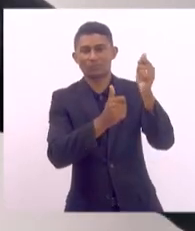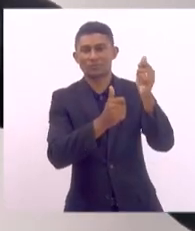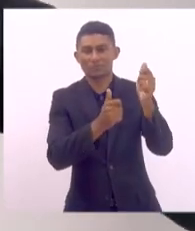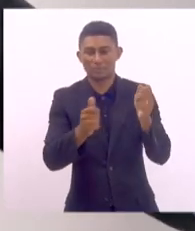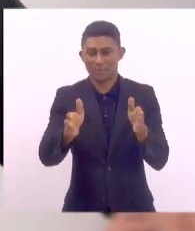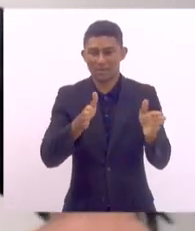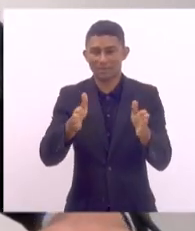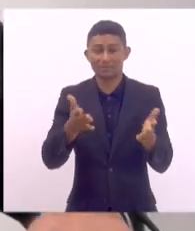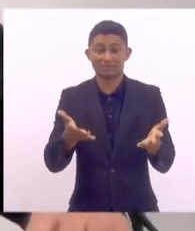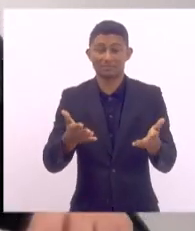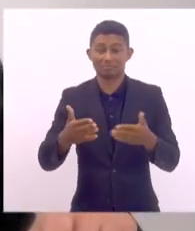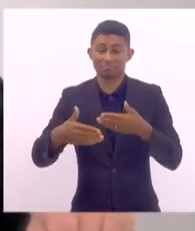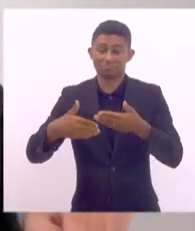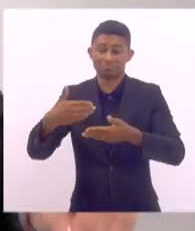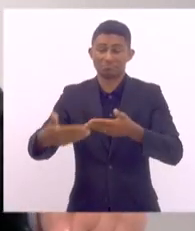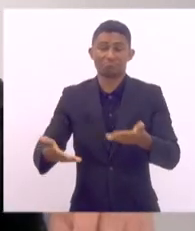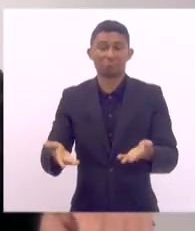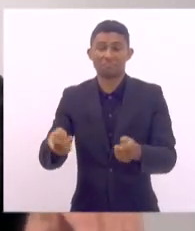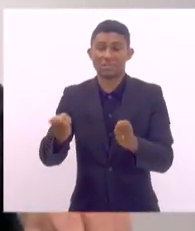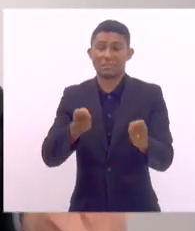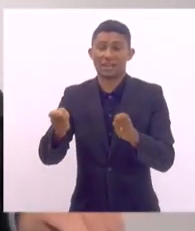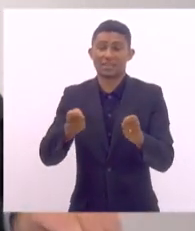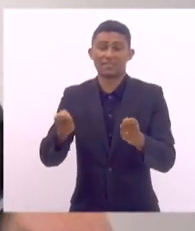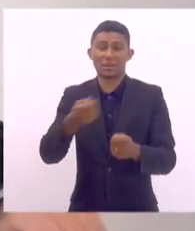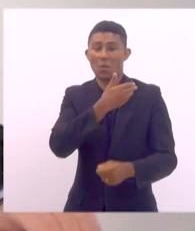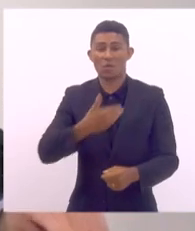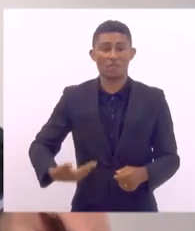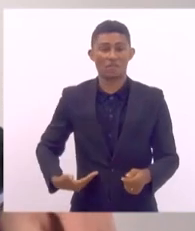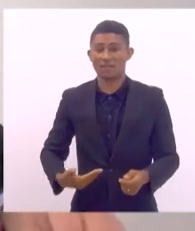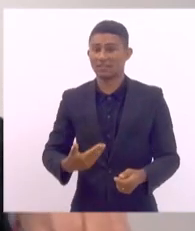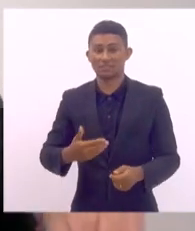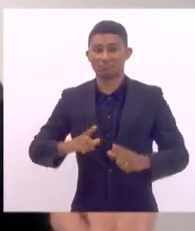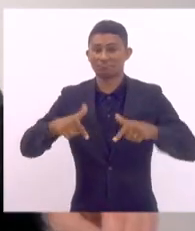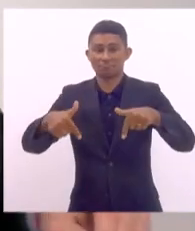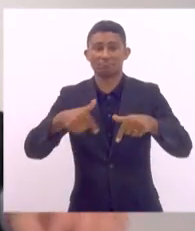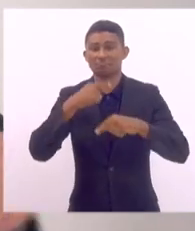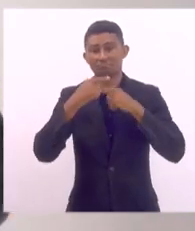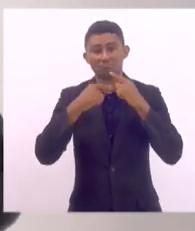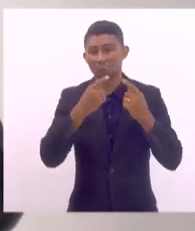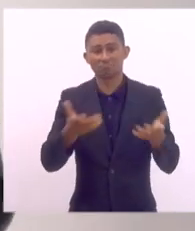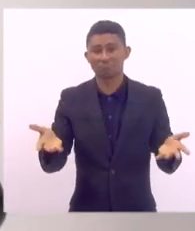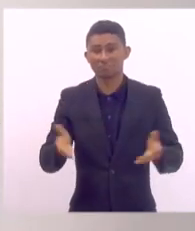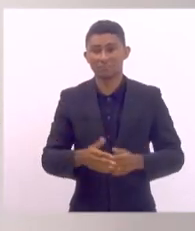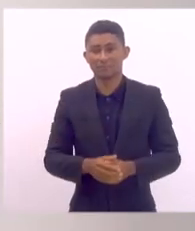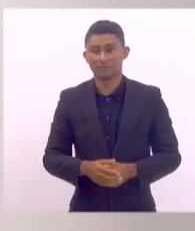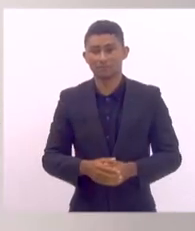É verdade, ué. Minky, acalme seu coração. Vamos manter o veto.